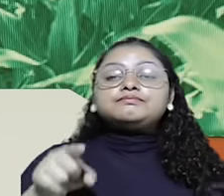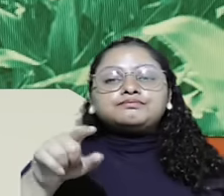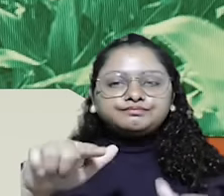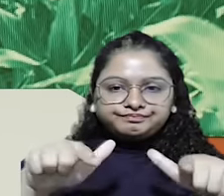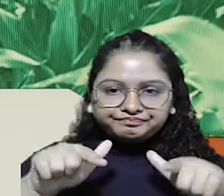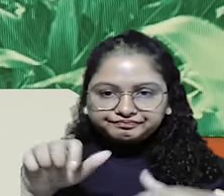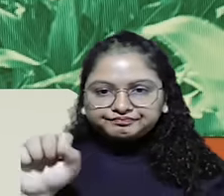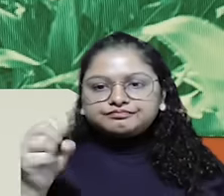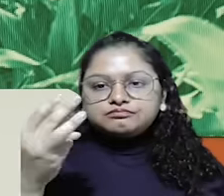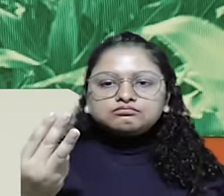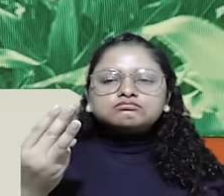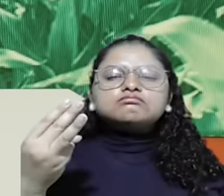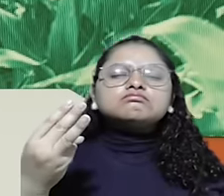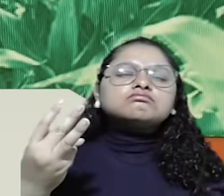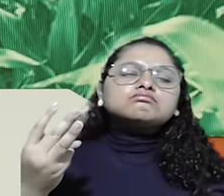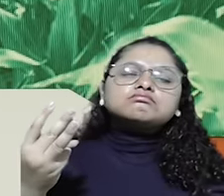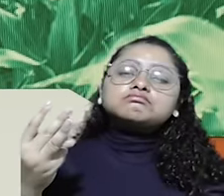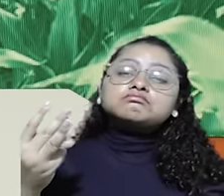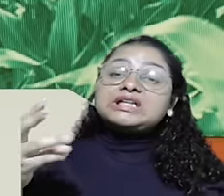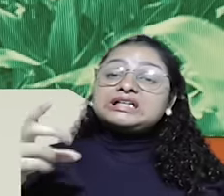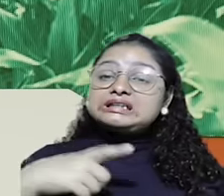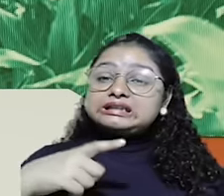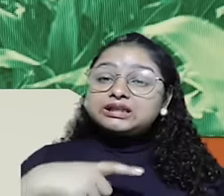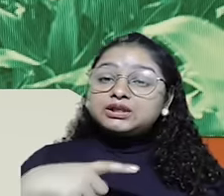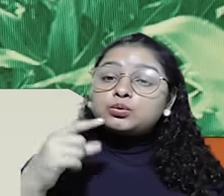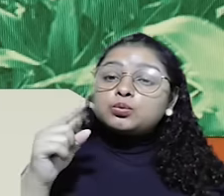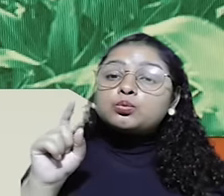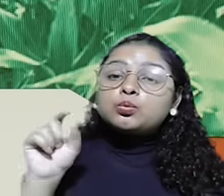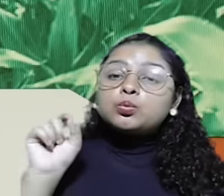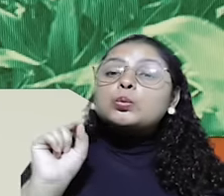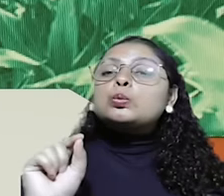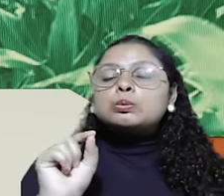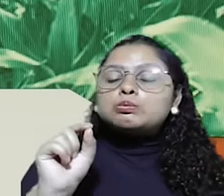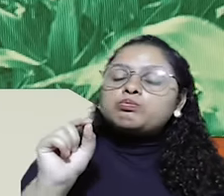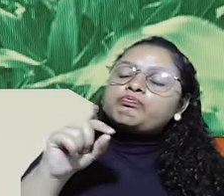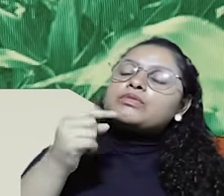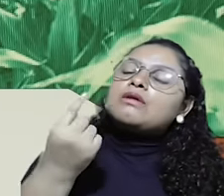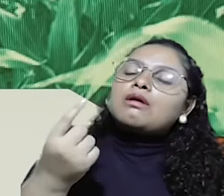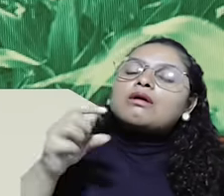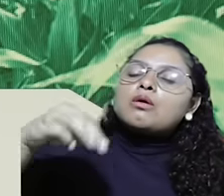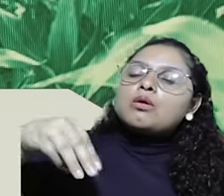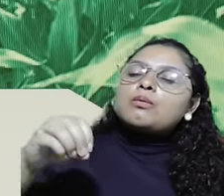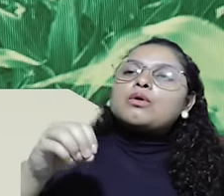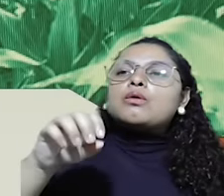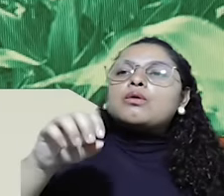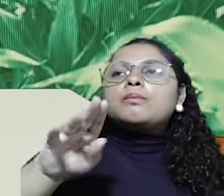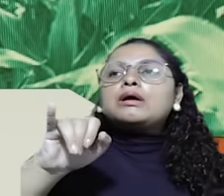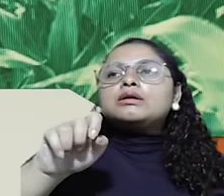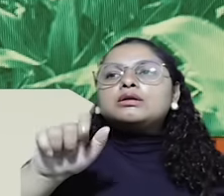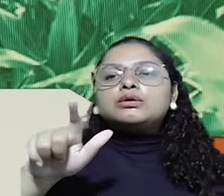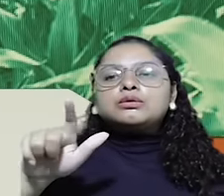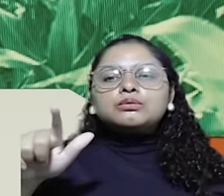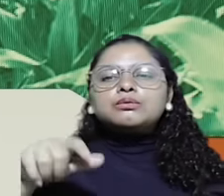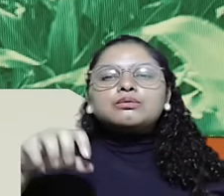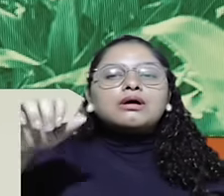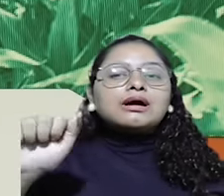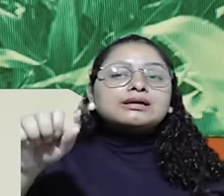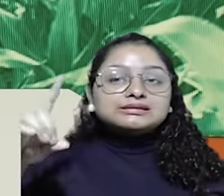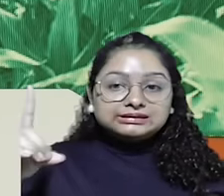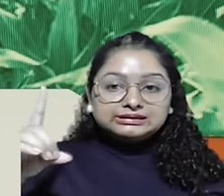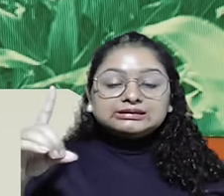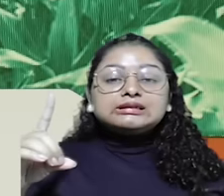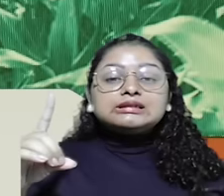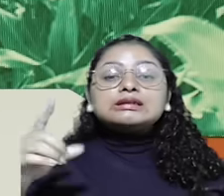A3 existe um um específico que é o mobile ID que ele tem uma atualização de senha a cada acesso no